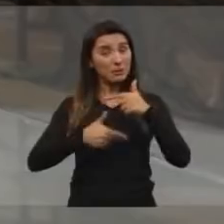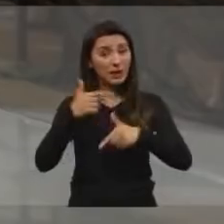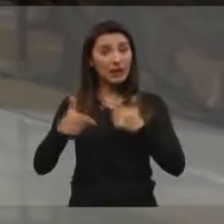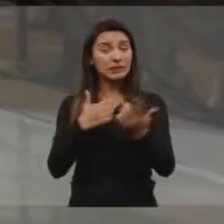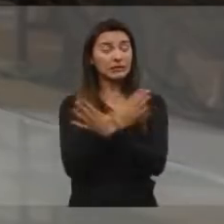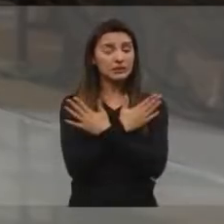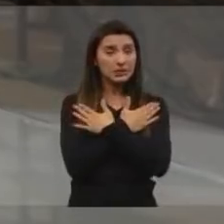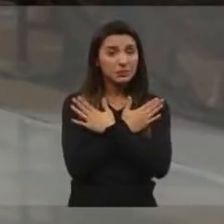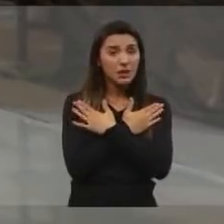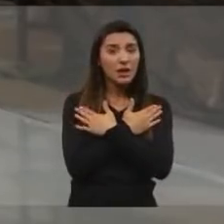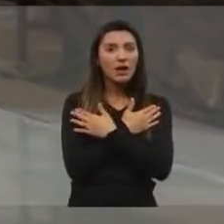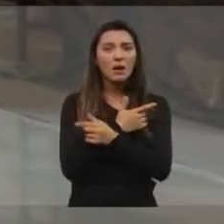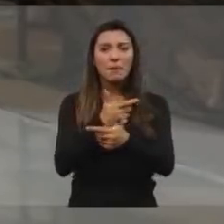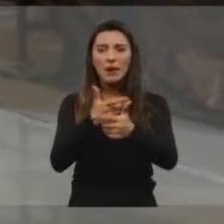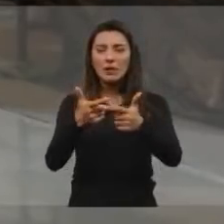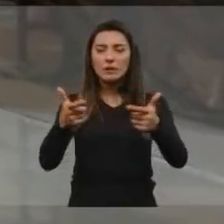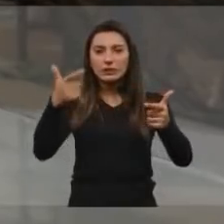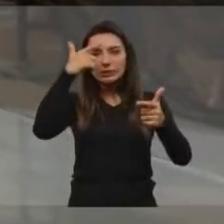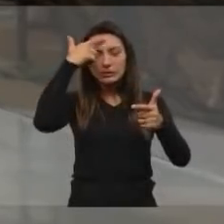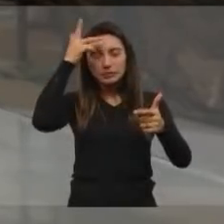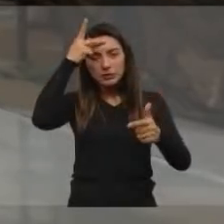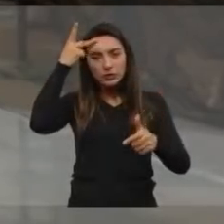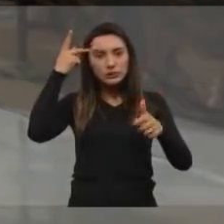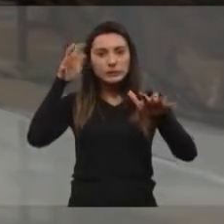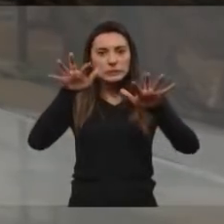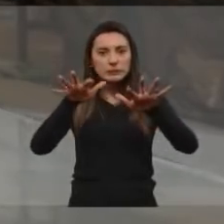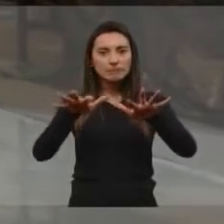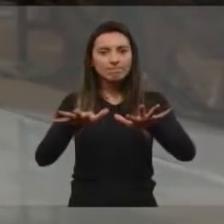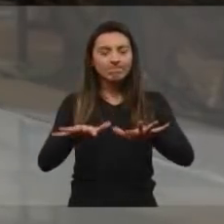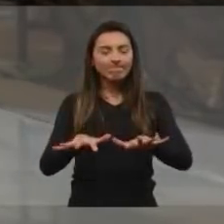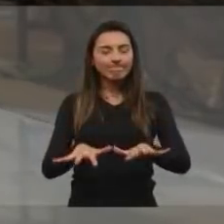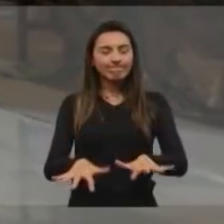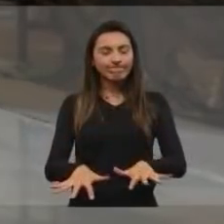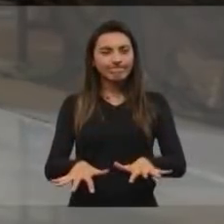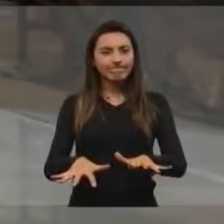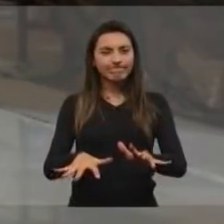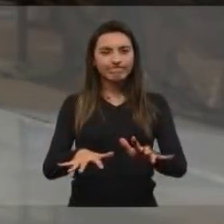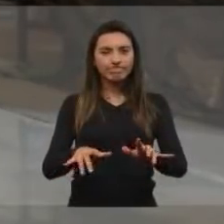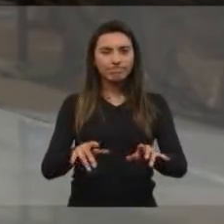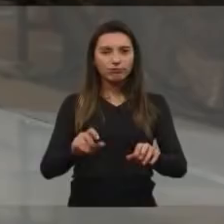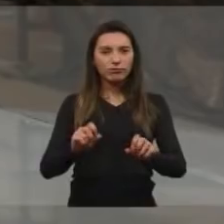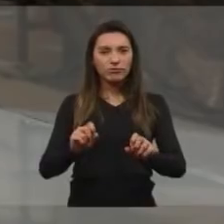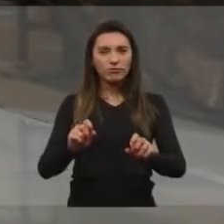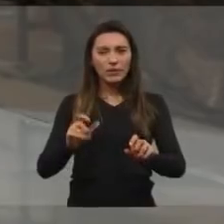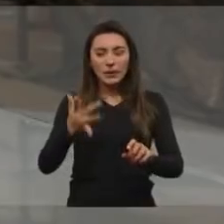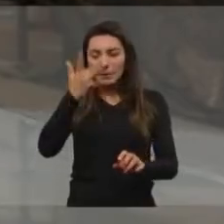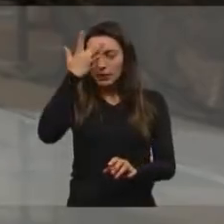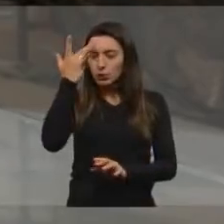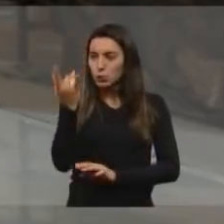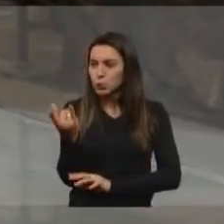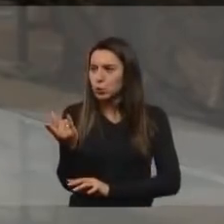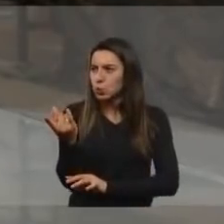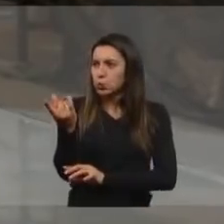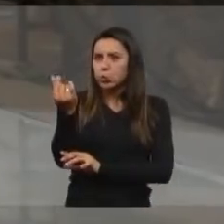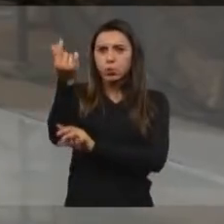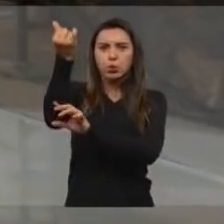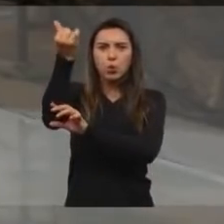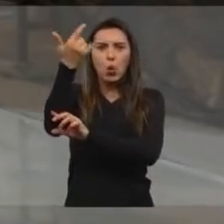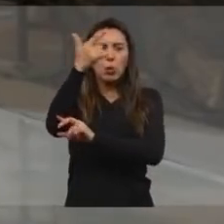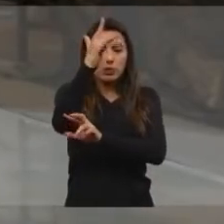índice de empobrecimento e da disparidade social que ficou latente